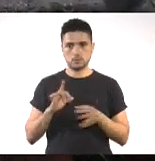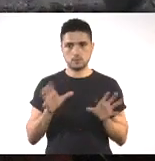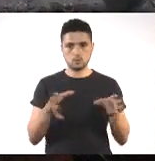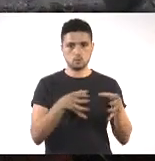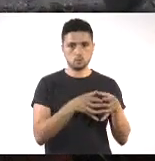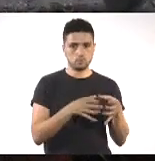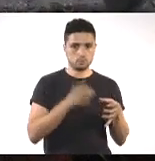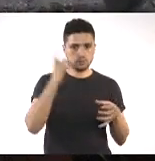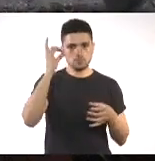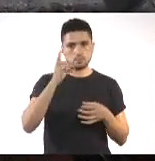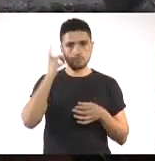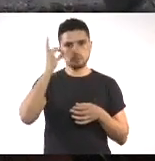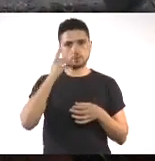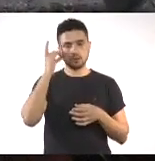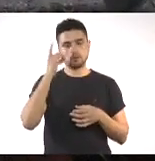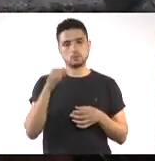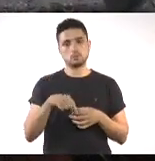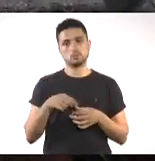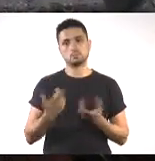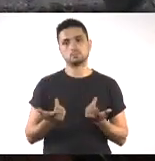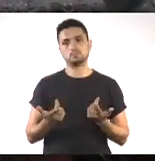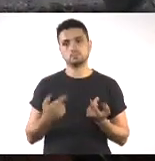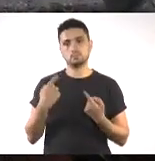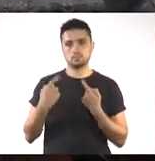deputados que estavam